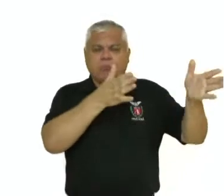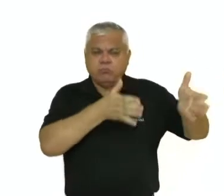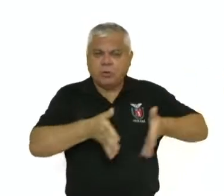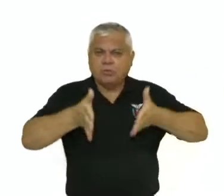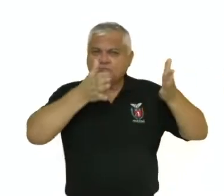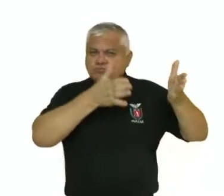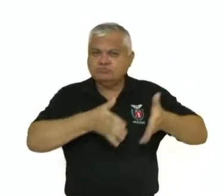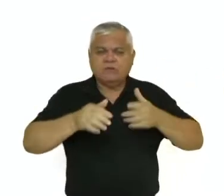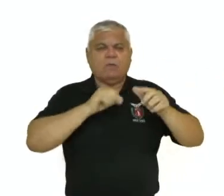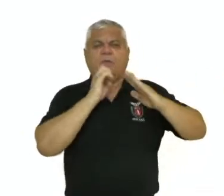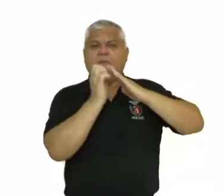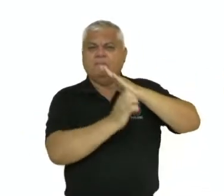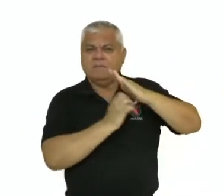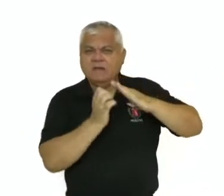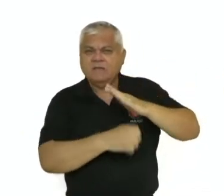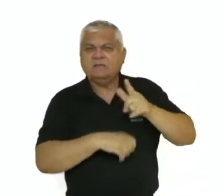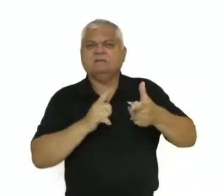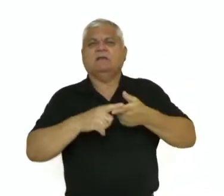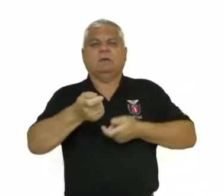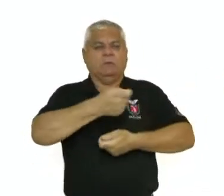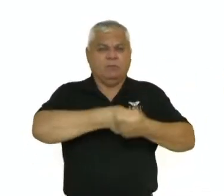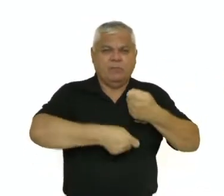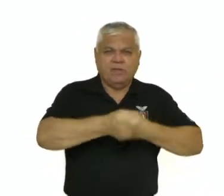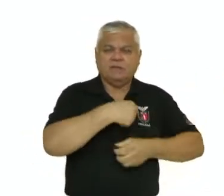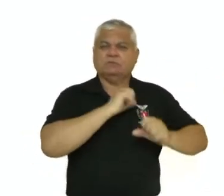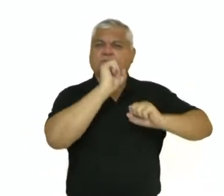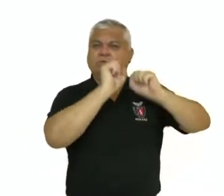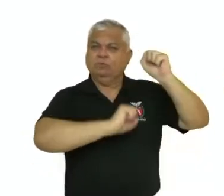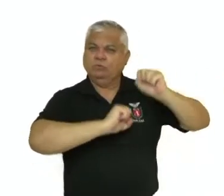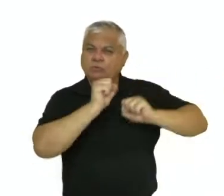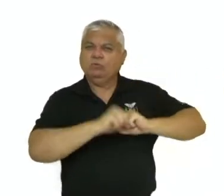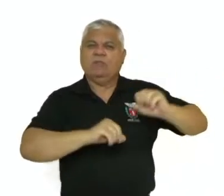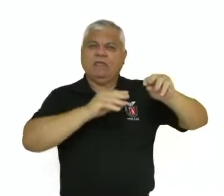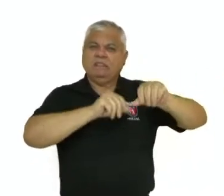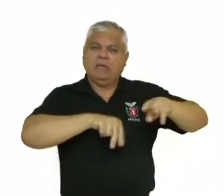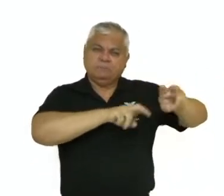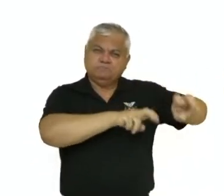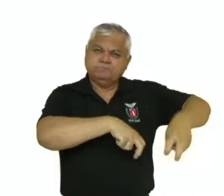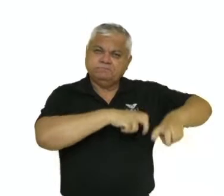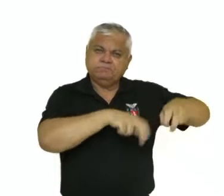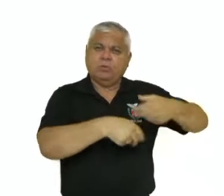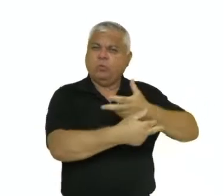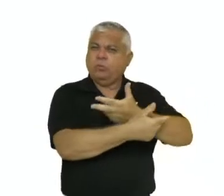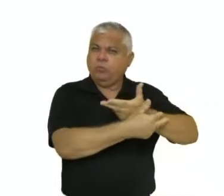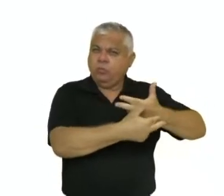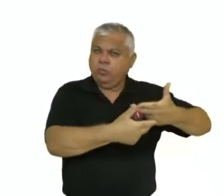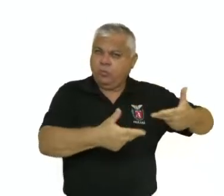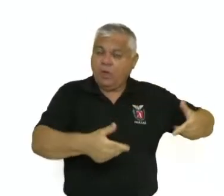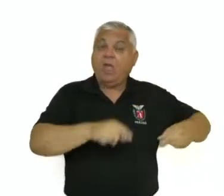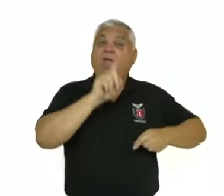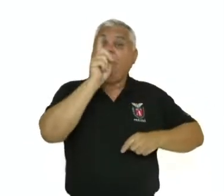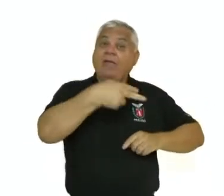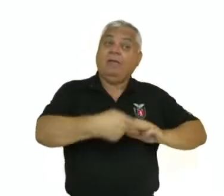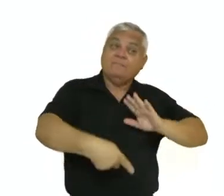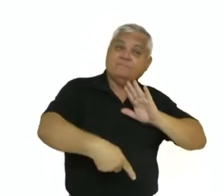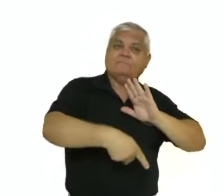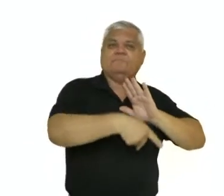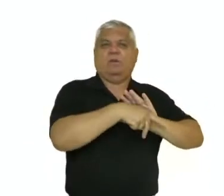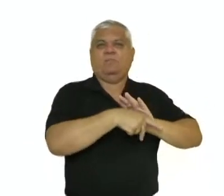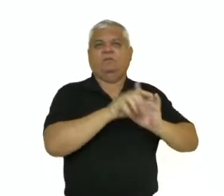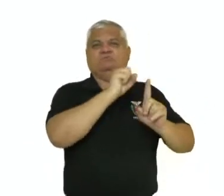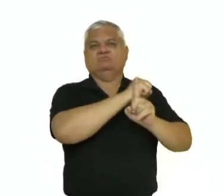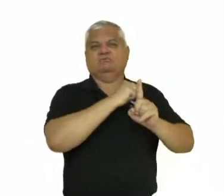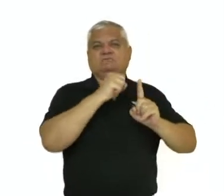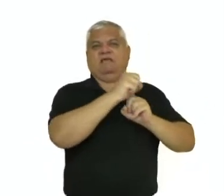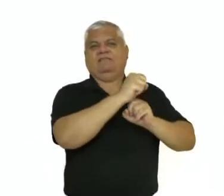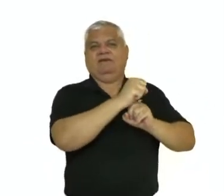como empresas comerciais, indústrias, terras agrícolas, dentre outras, são de propriedade da